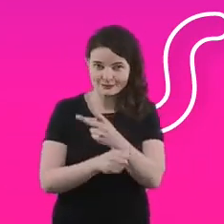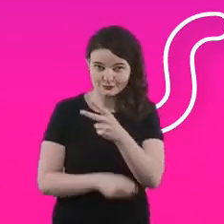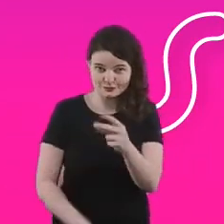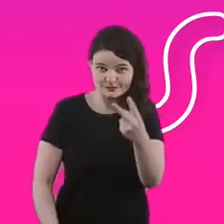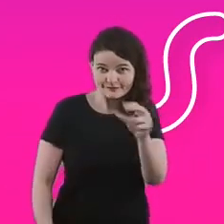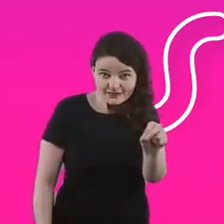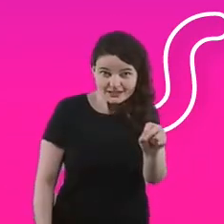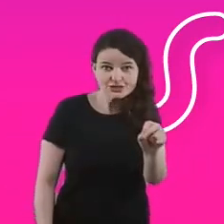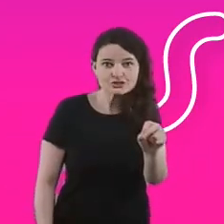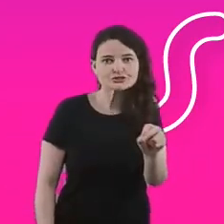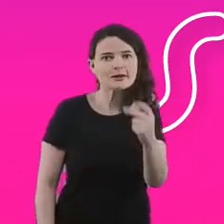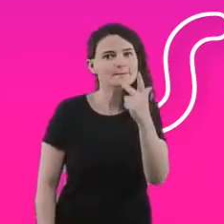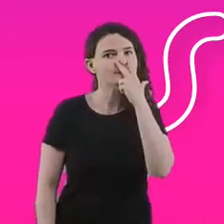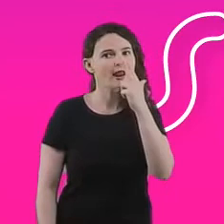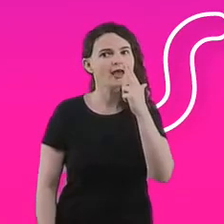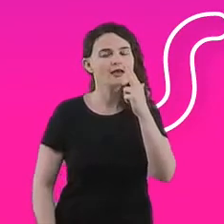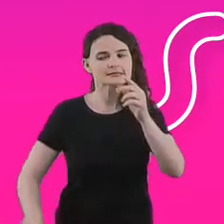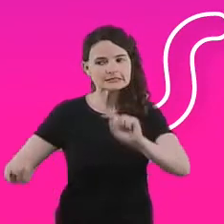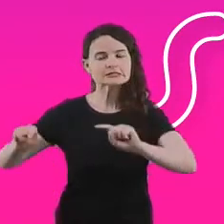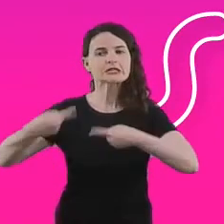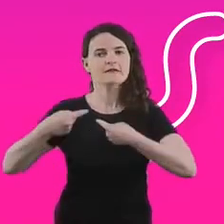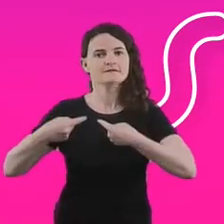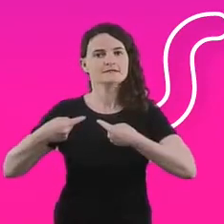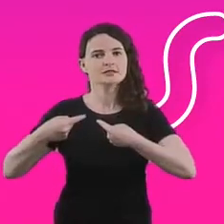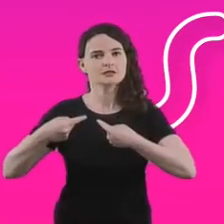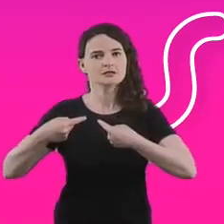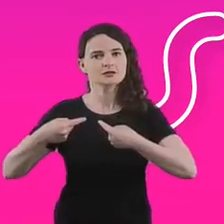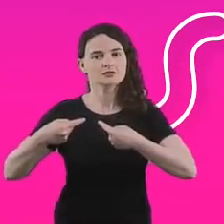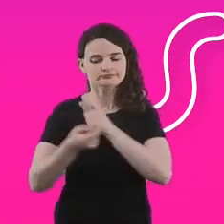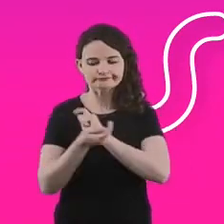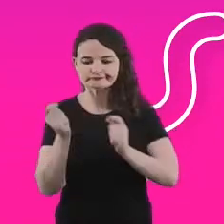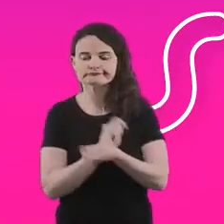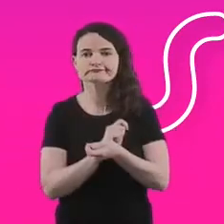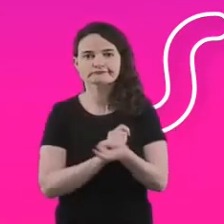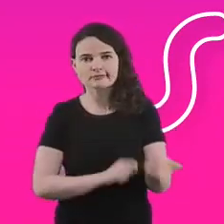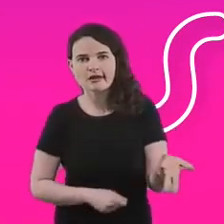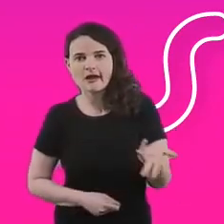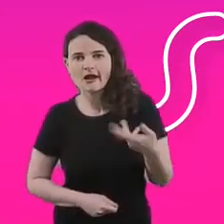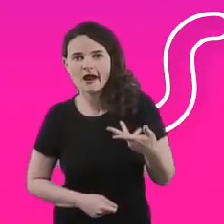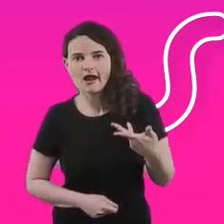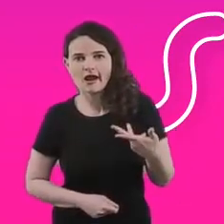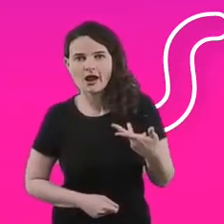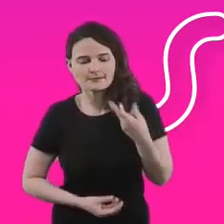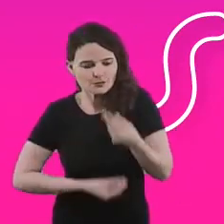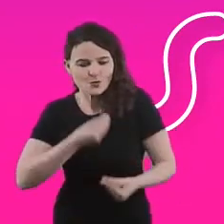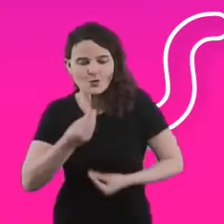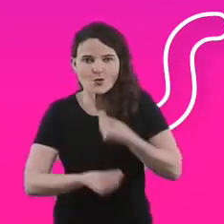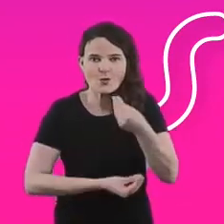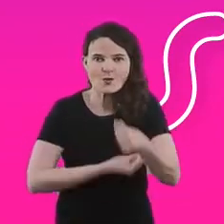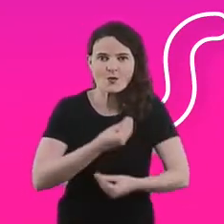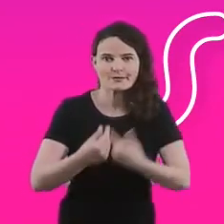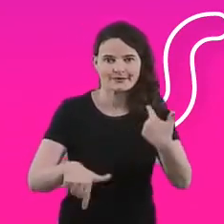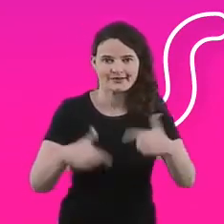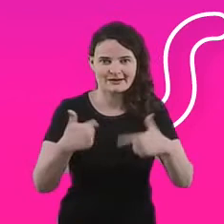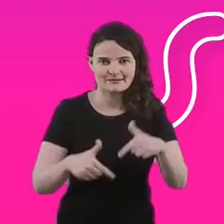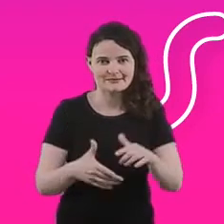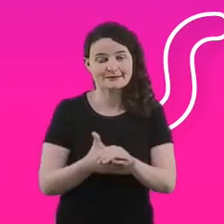repensar totalmente, né, a nossa forma de atuar, né? Então, pensando nisso, né, e tentando extrair de